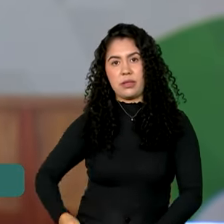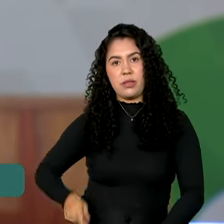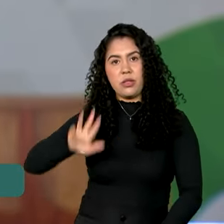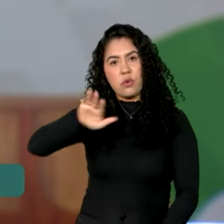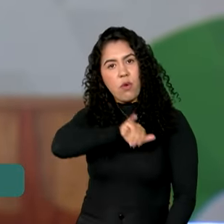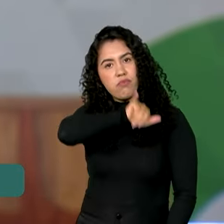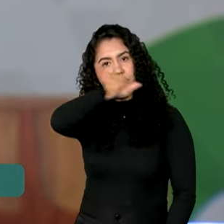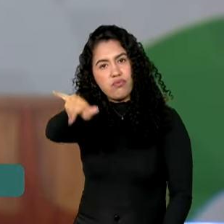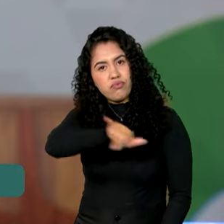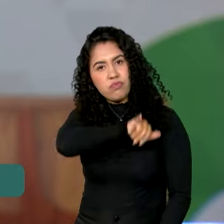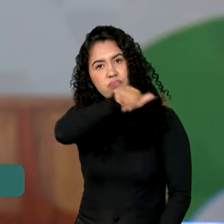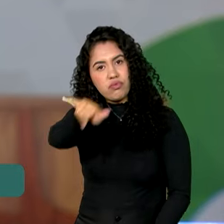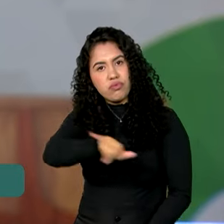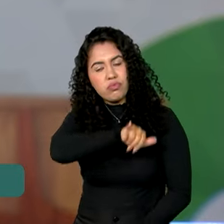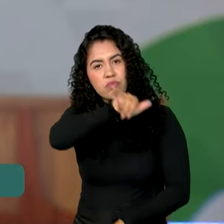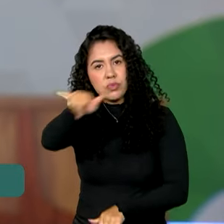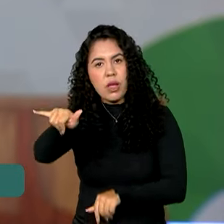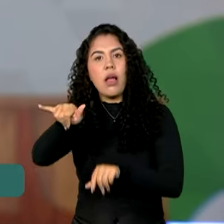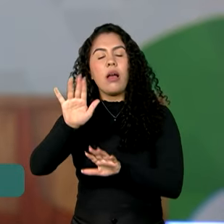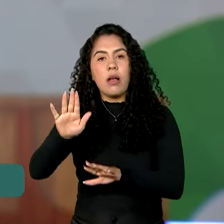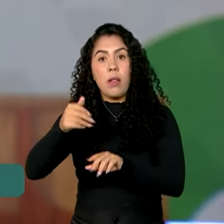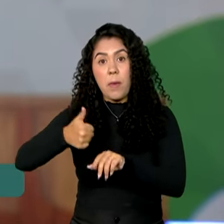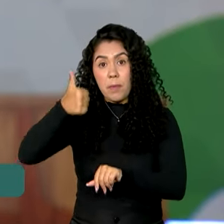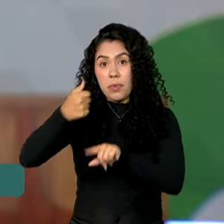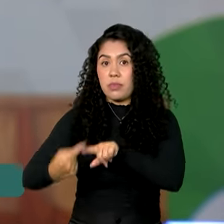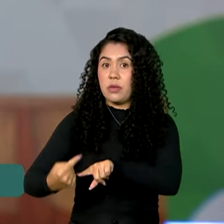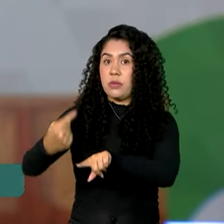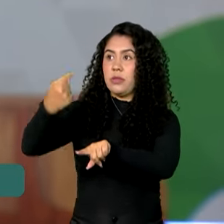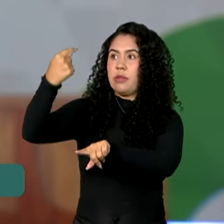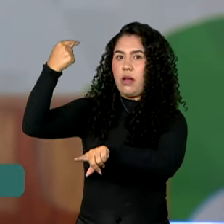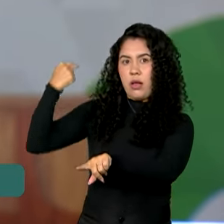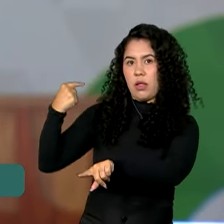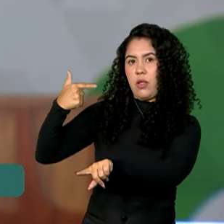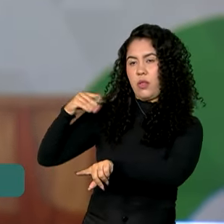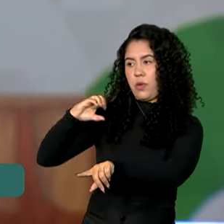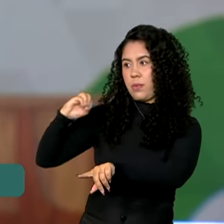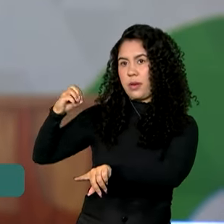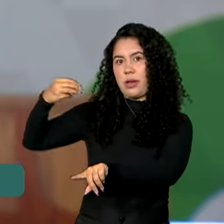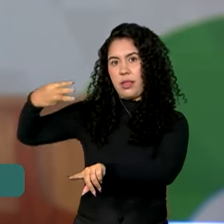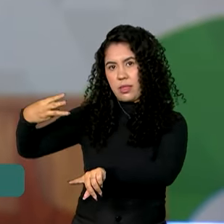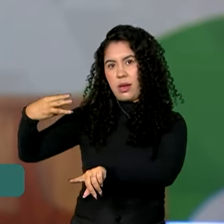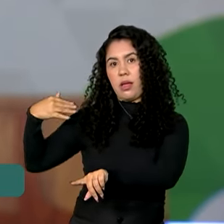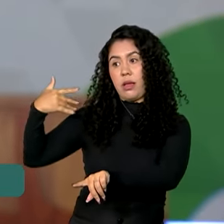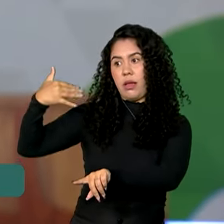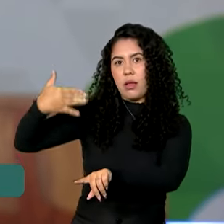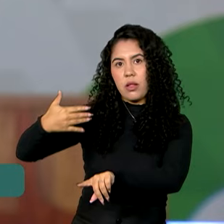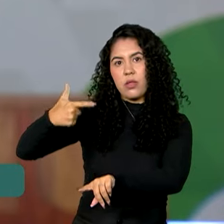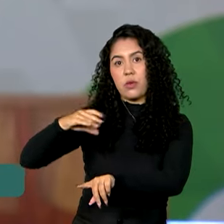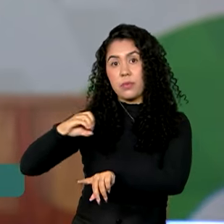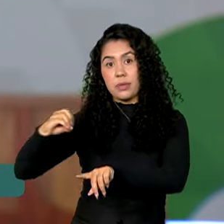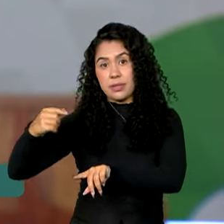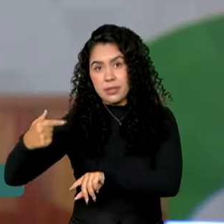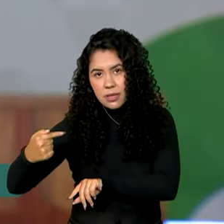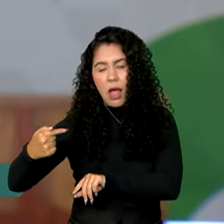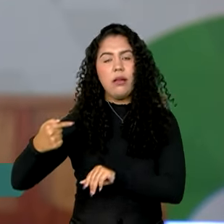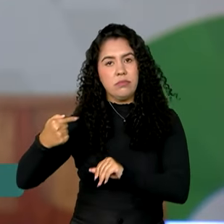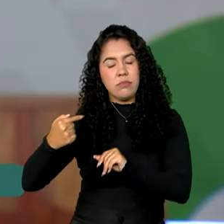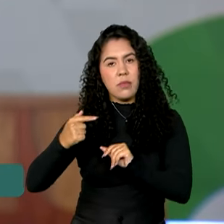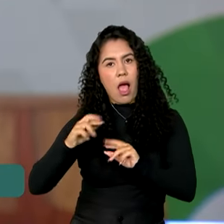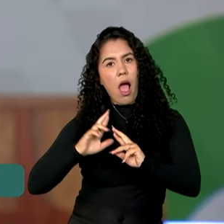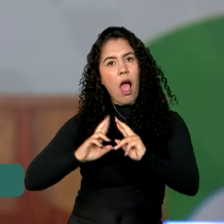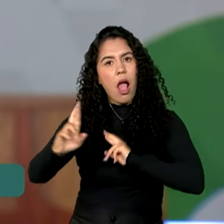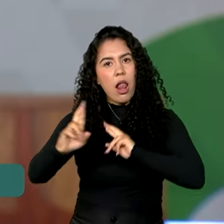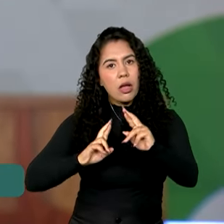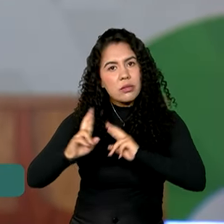como presidente. Ele foi ao país em seus dois primeiros mandatos, em 2003 e em 2007. E as relações entre os